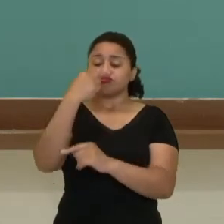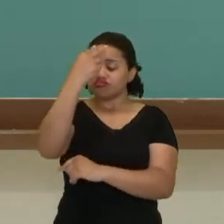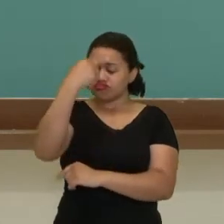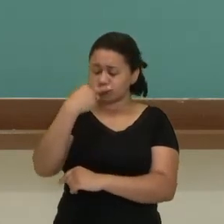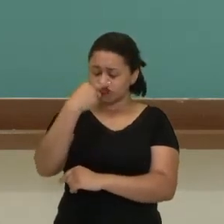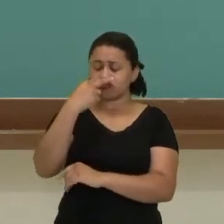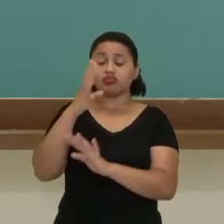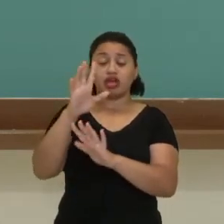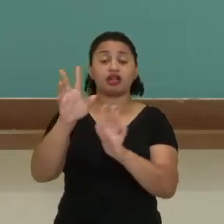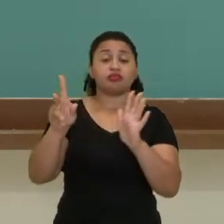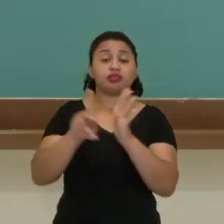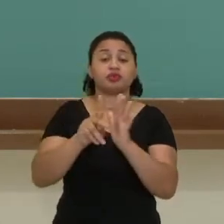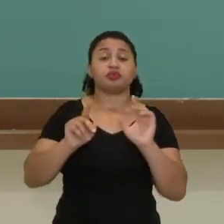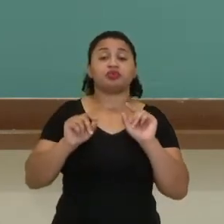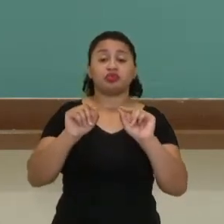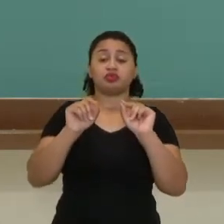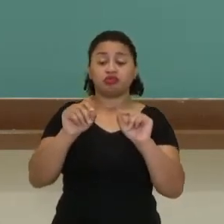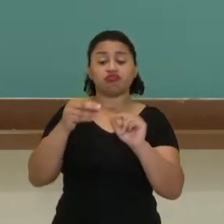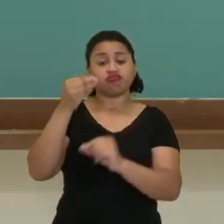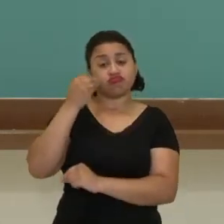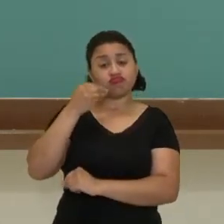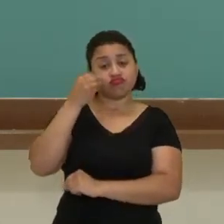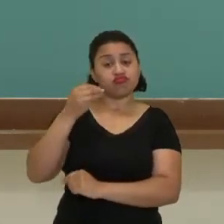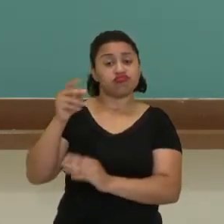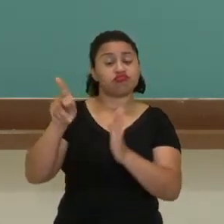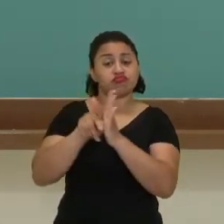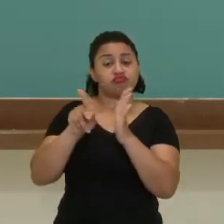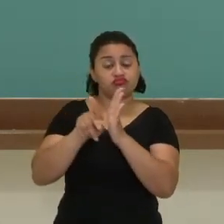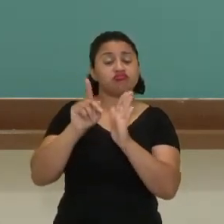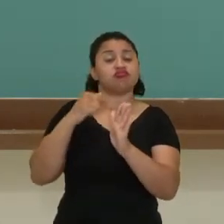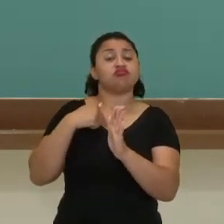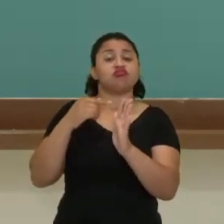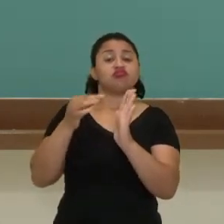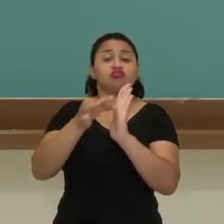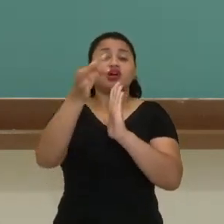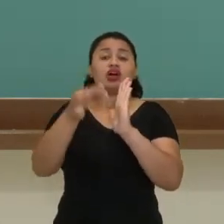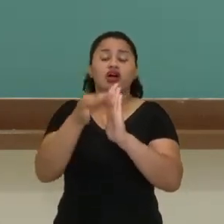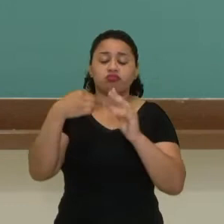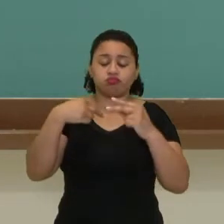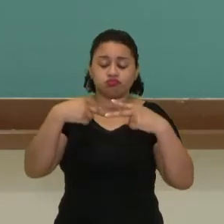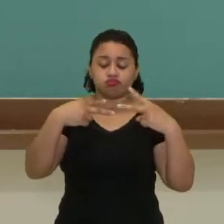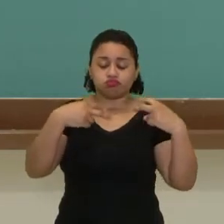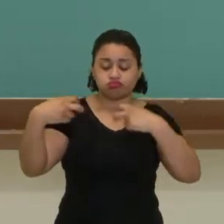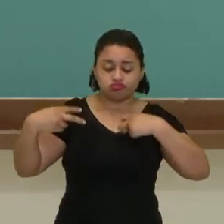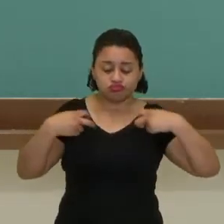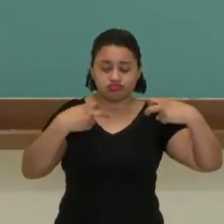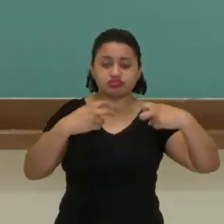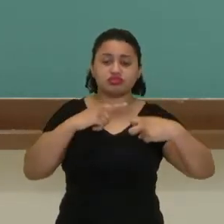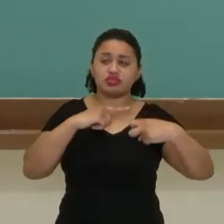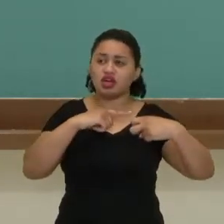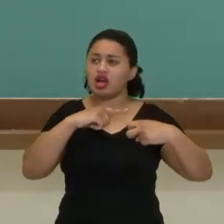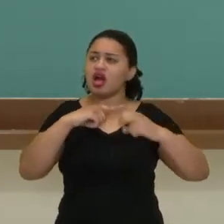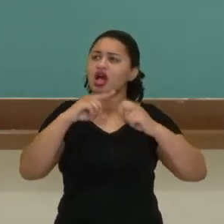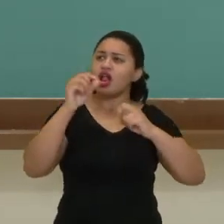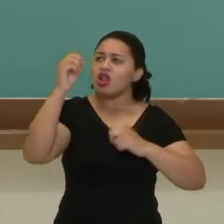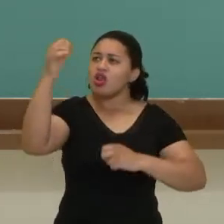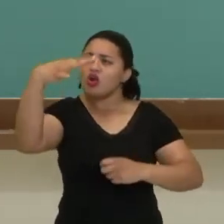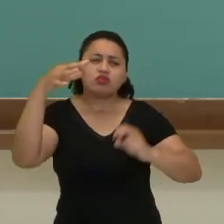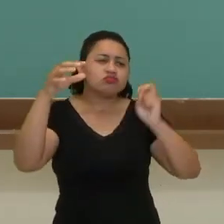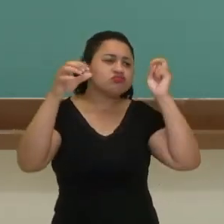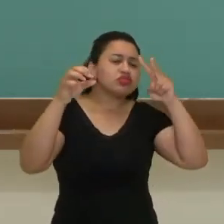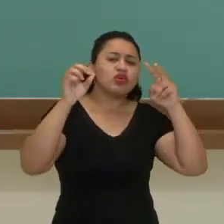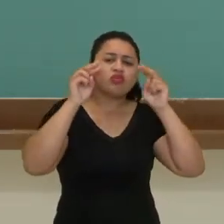tinha a ver com experimentos do impressionismo, da percepção dele, da ótica com a luz, o que ele estava vendo e tudo mais,